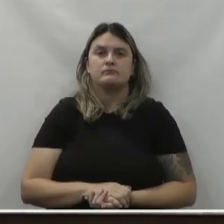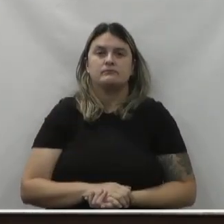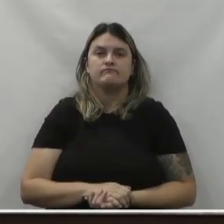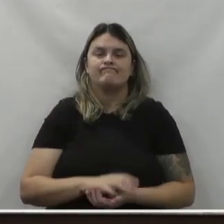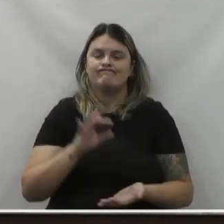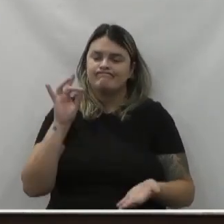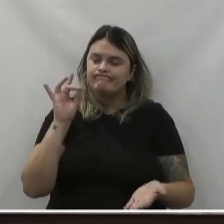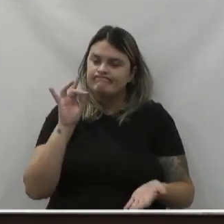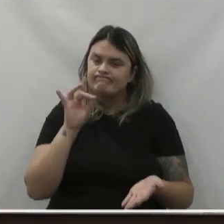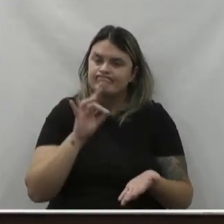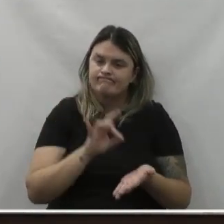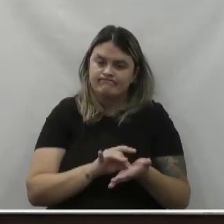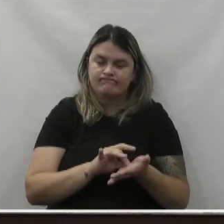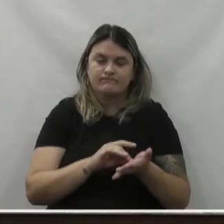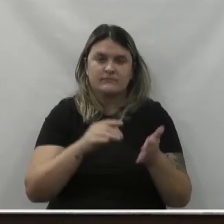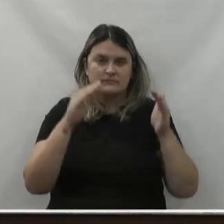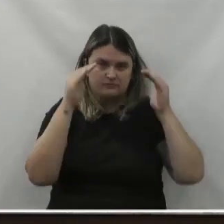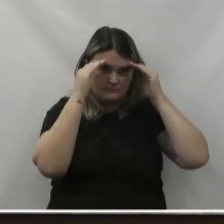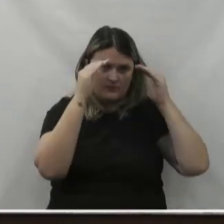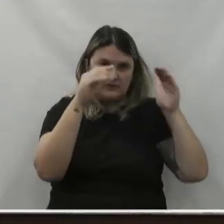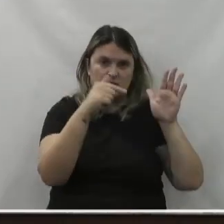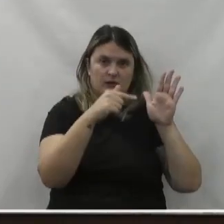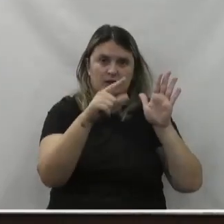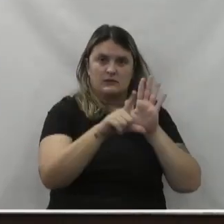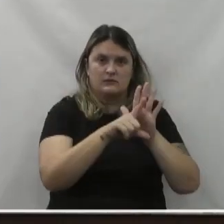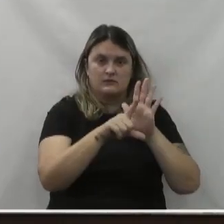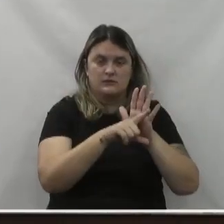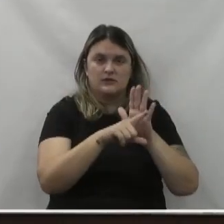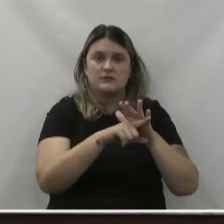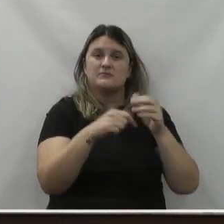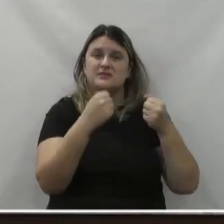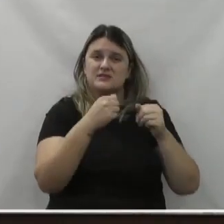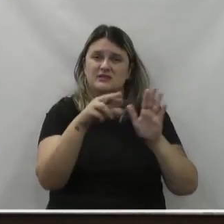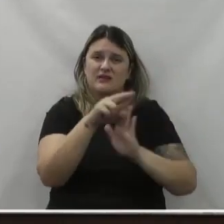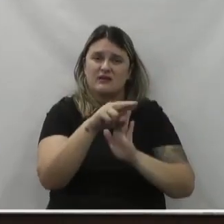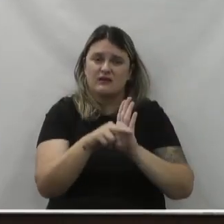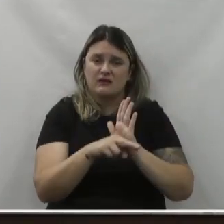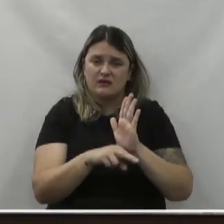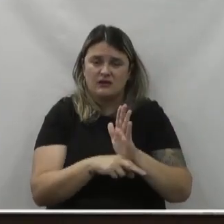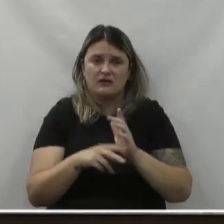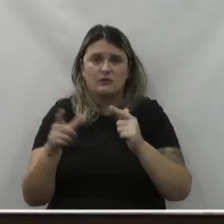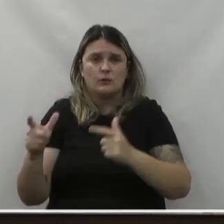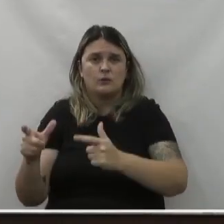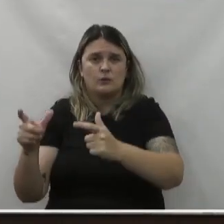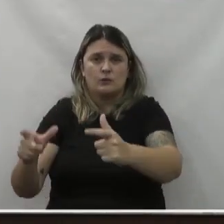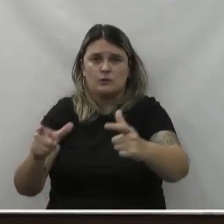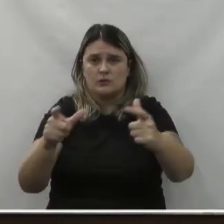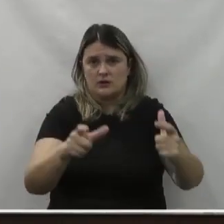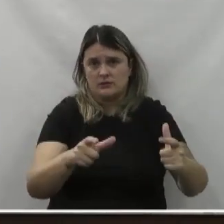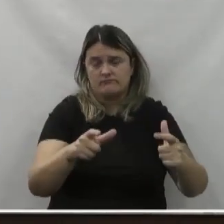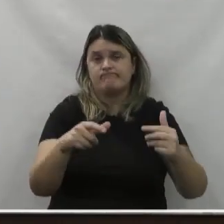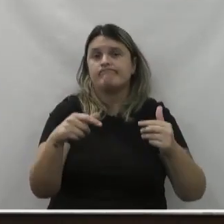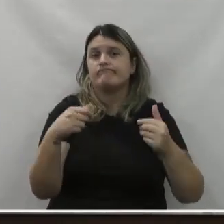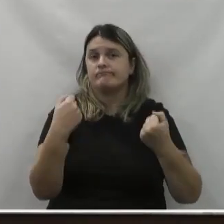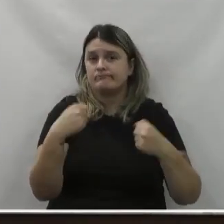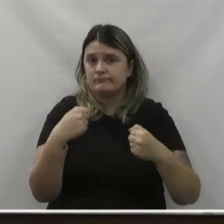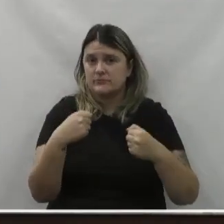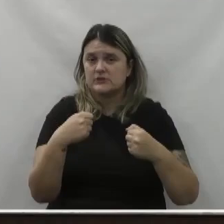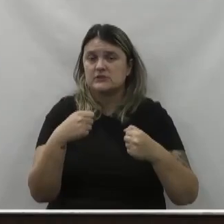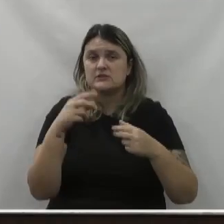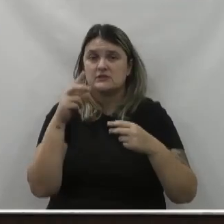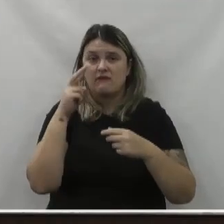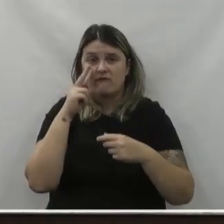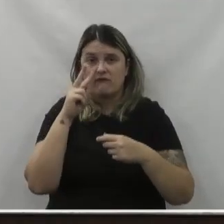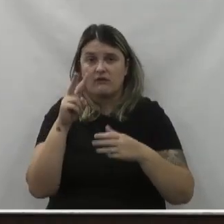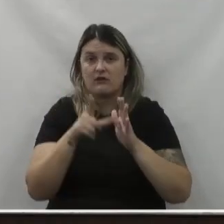efetiva aplicação da lei depende da devida regulamentação pelo Poder Executivo, conforme previsão expressa